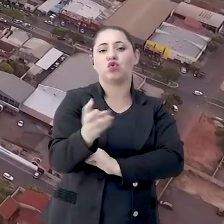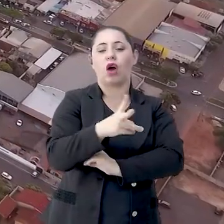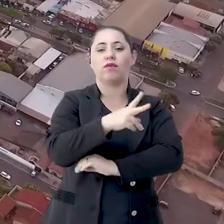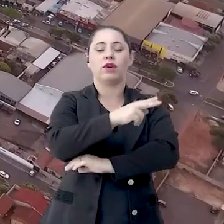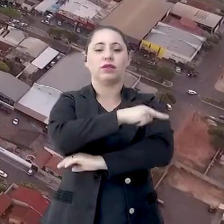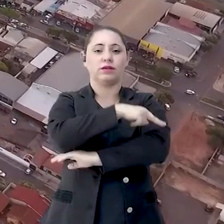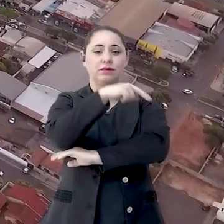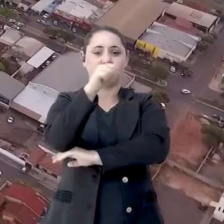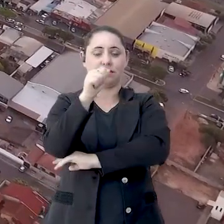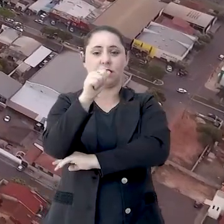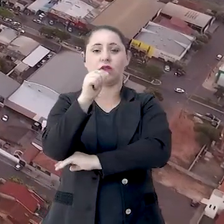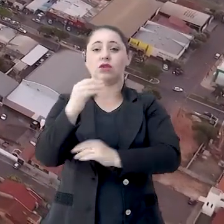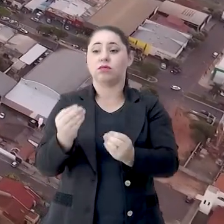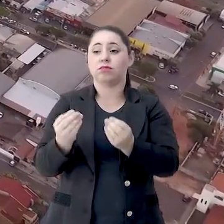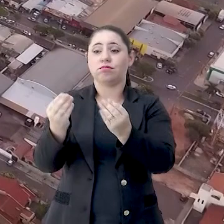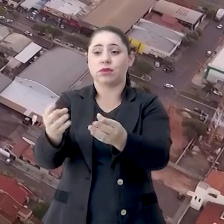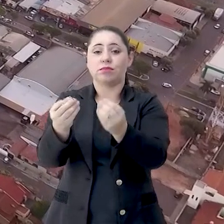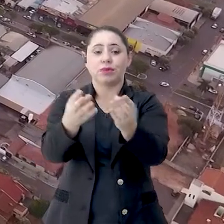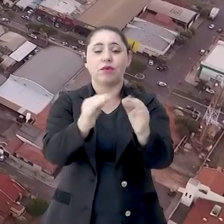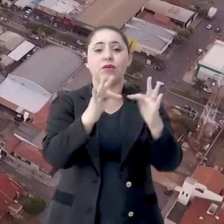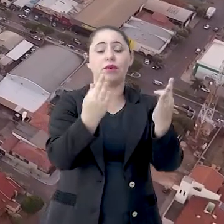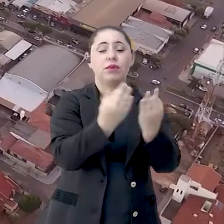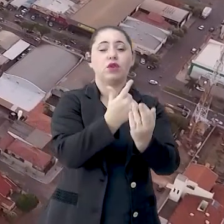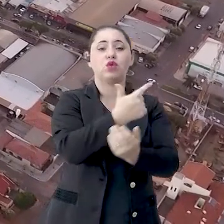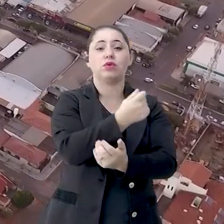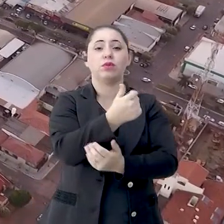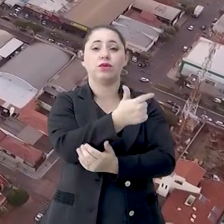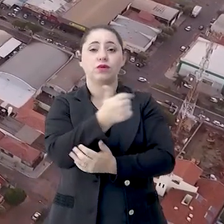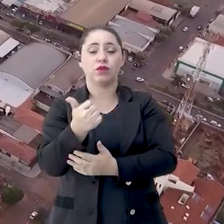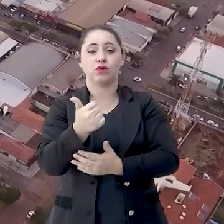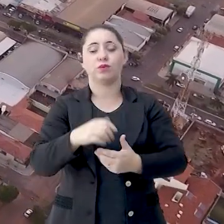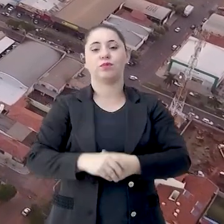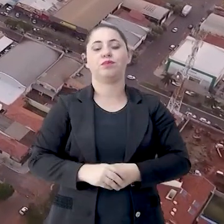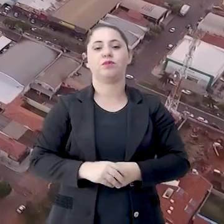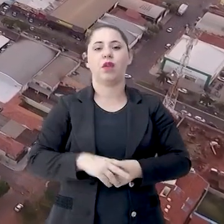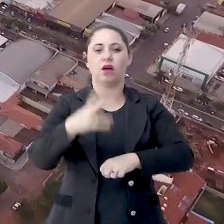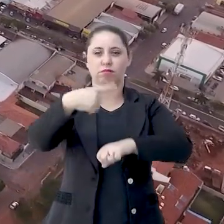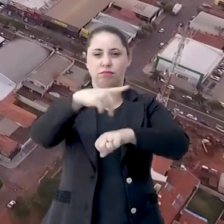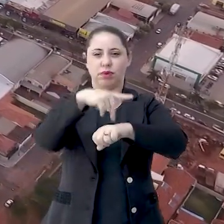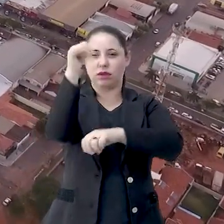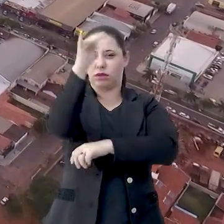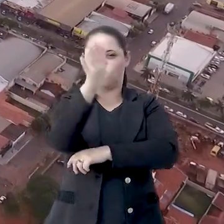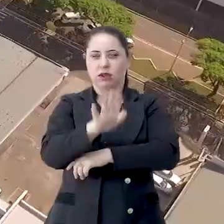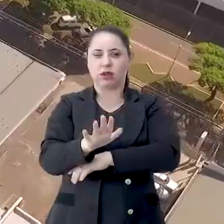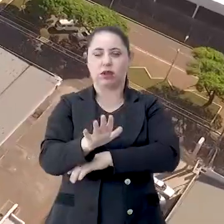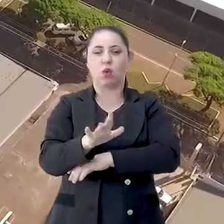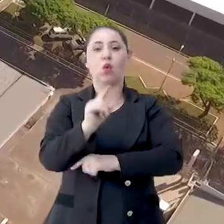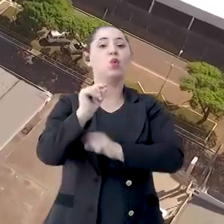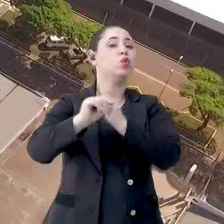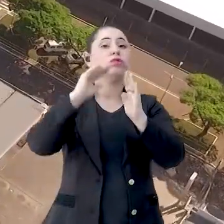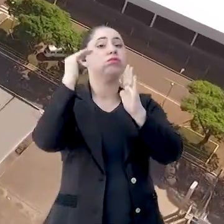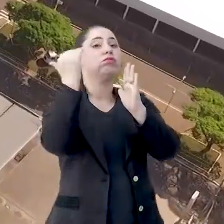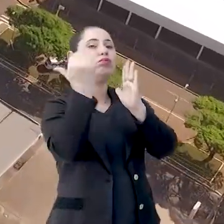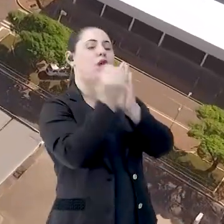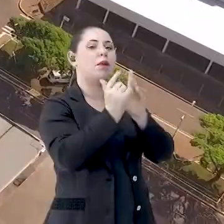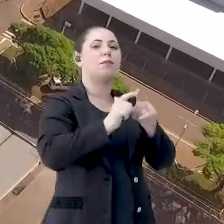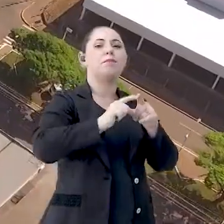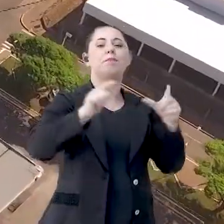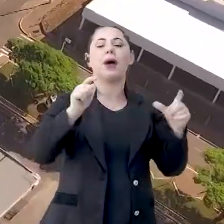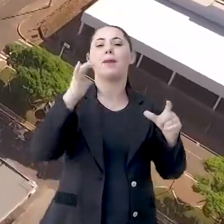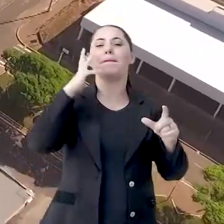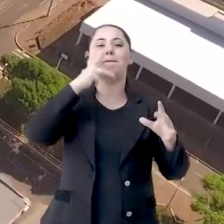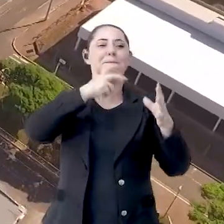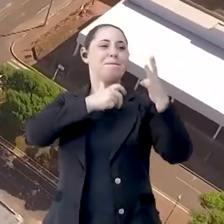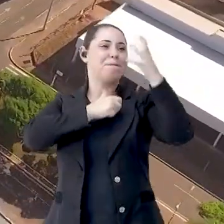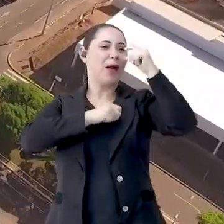no condomínio residencial Nova Andradina devem ser entregues em 2021. A Praça Brasil, que